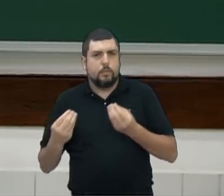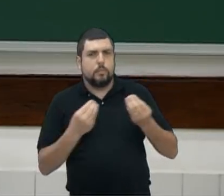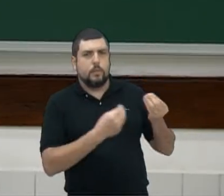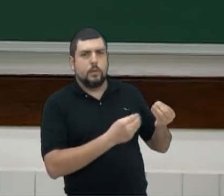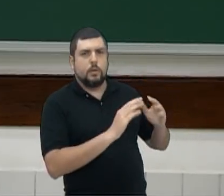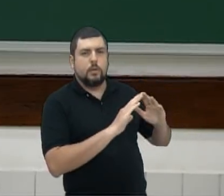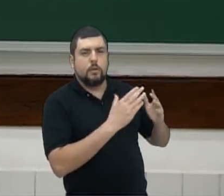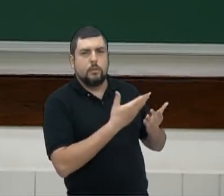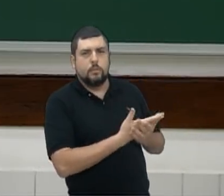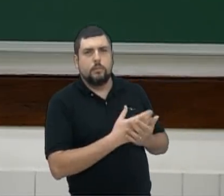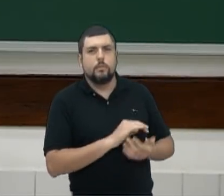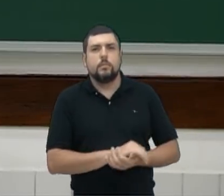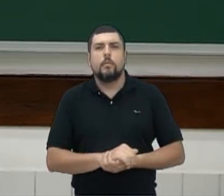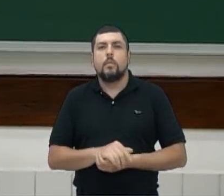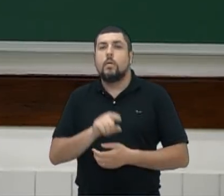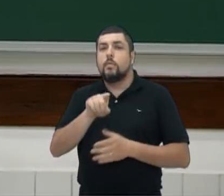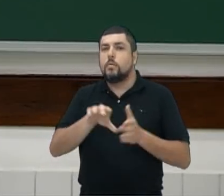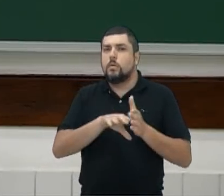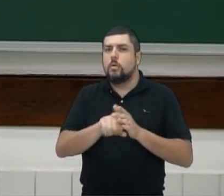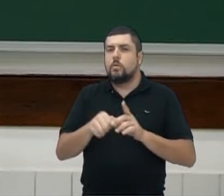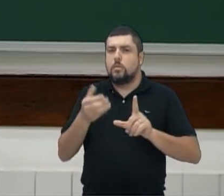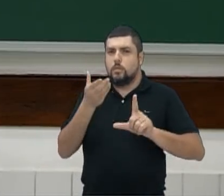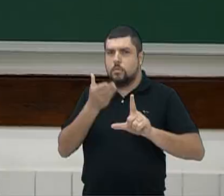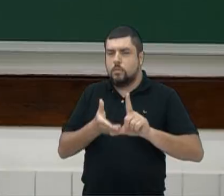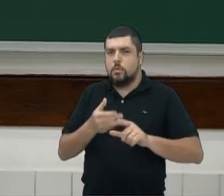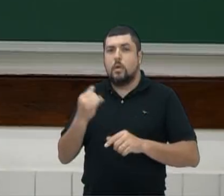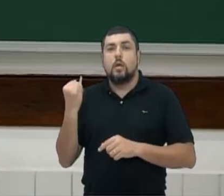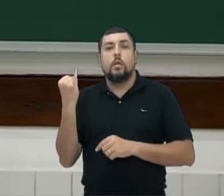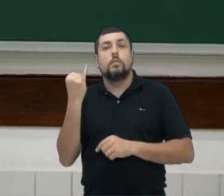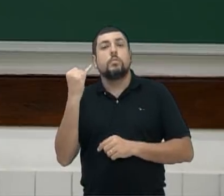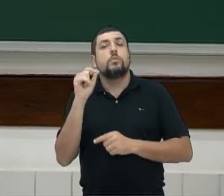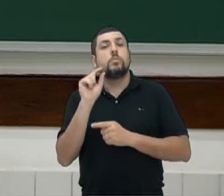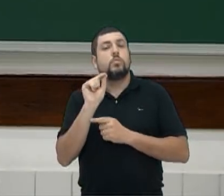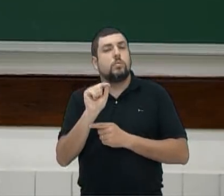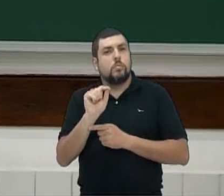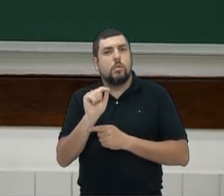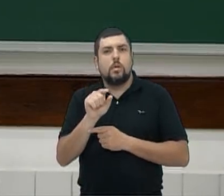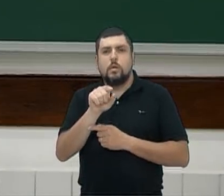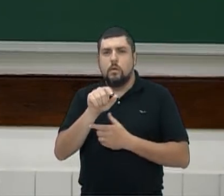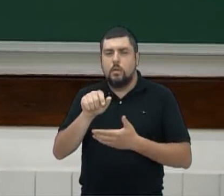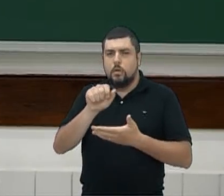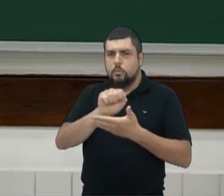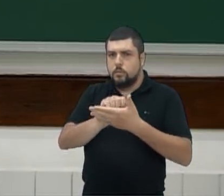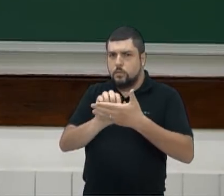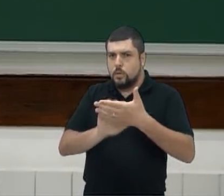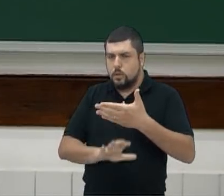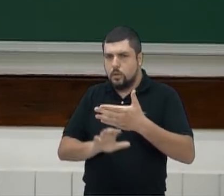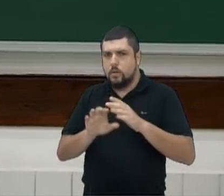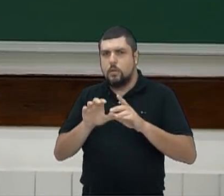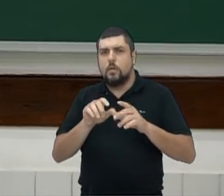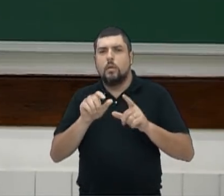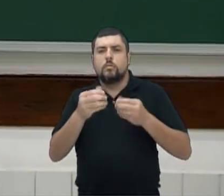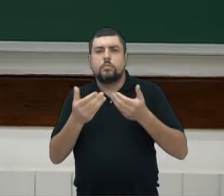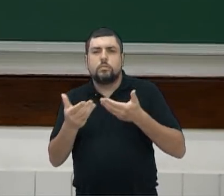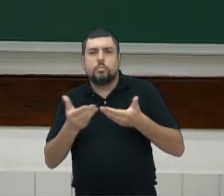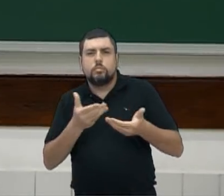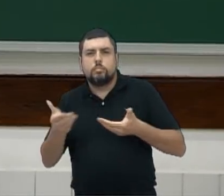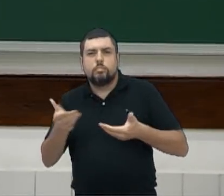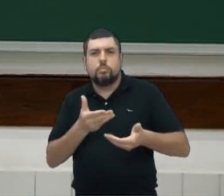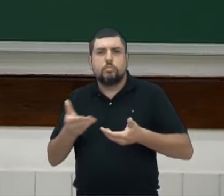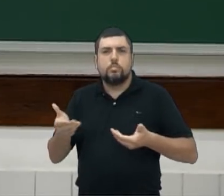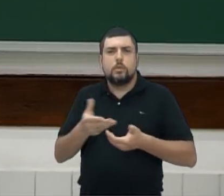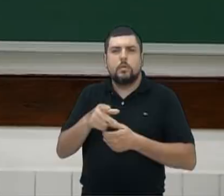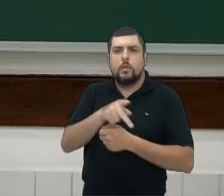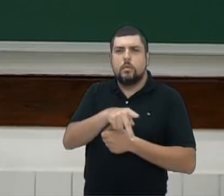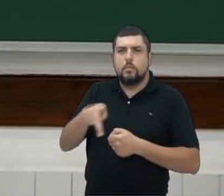colégio. E você que está acessando o Google Classroom, é importante que realize também a atividade proposta para que você possa interagir com o seu